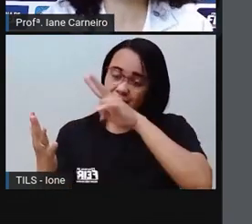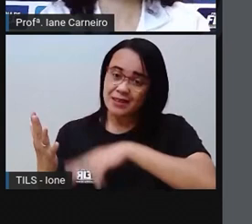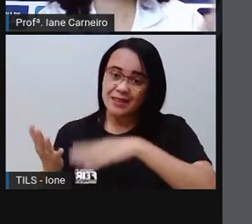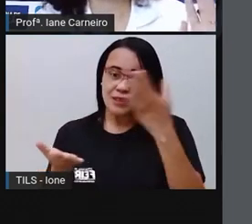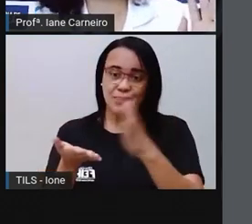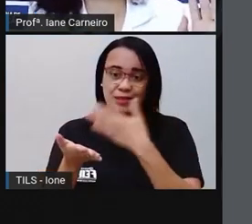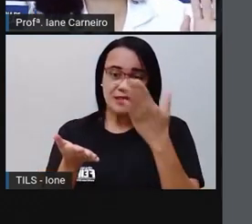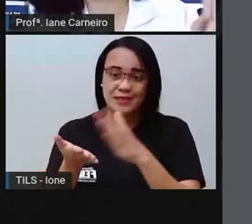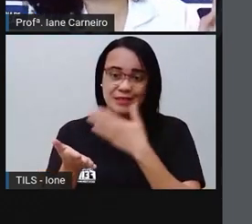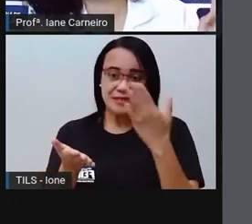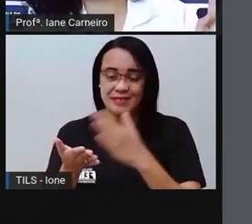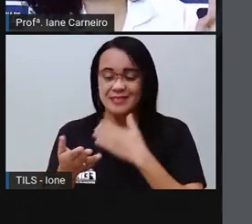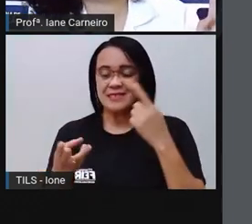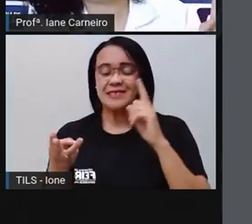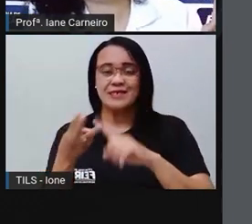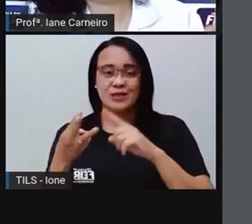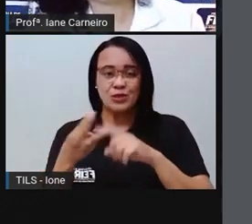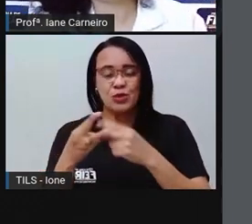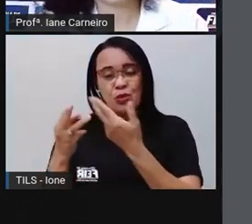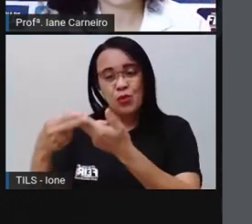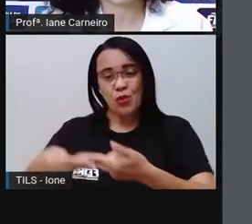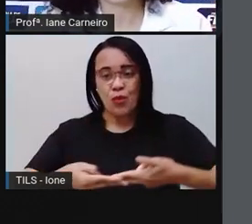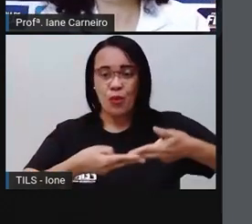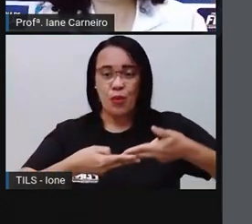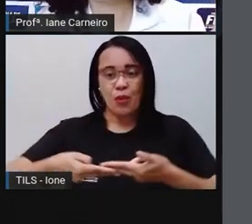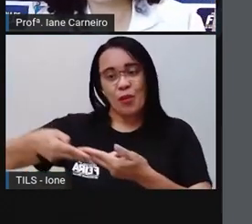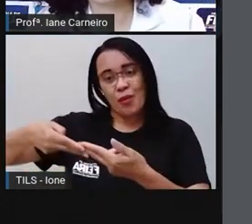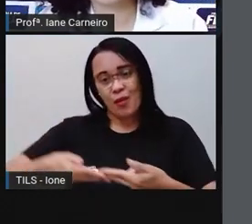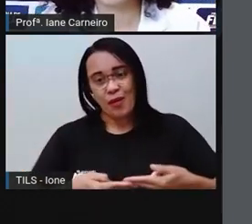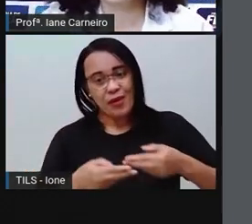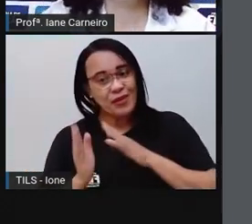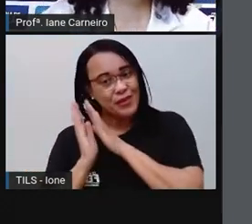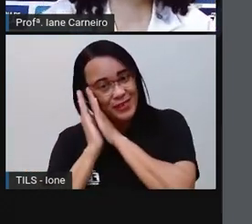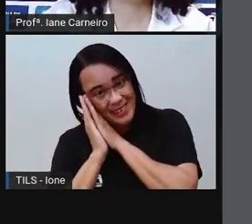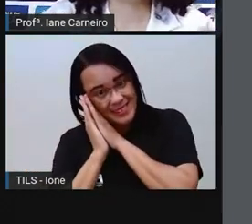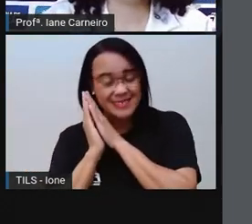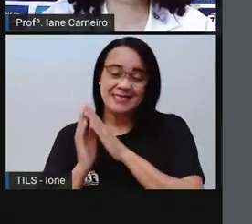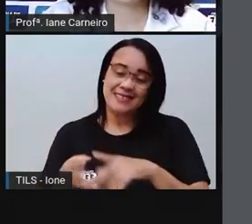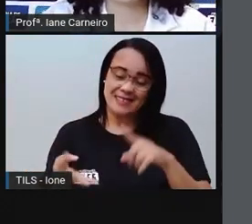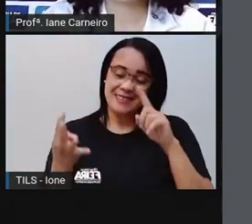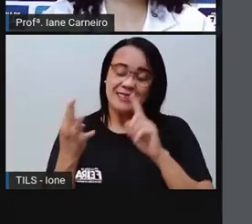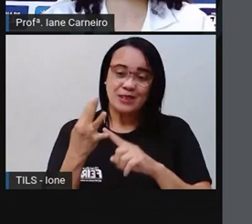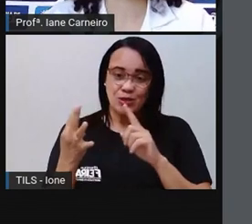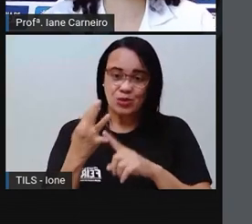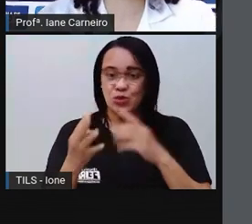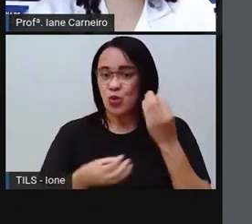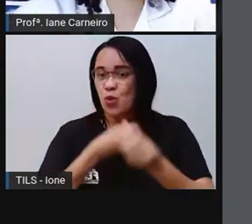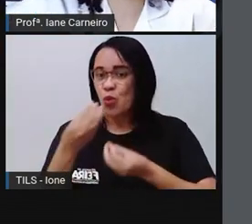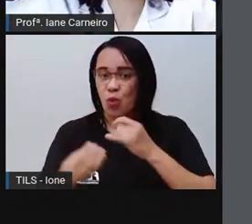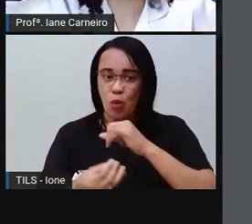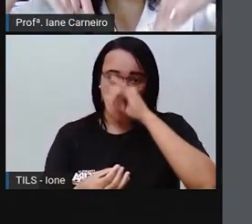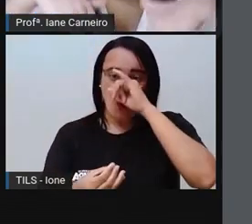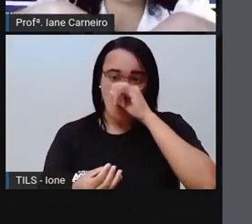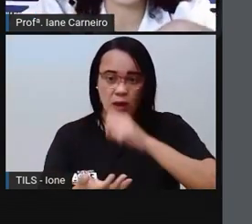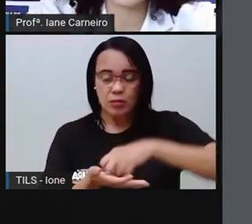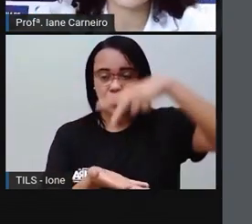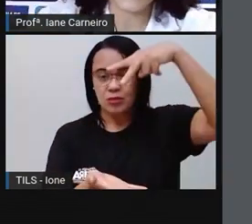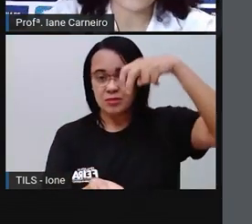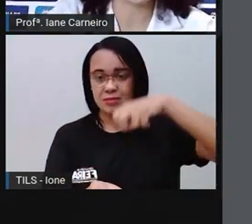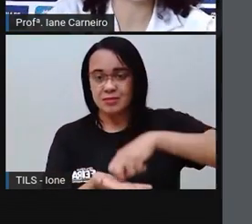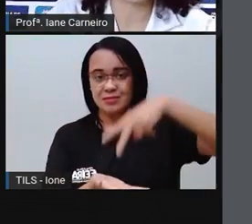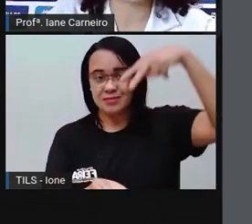né? Tem um outro deitadinho na rede, eita, que vida boa! Tem um outro porquinho aqui pulando, ó, dando